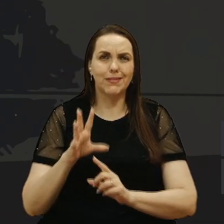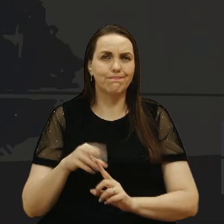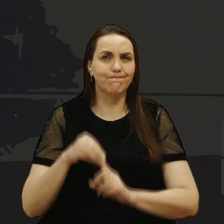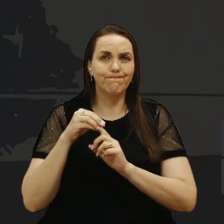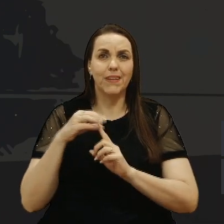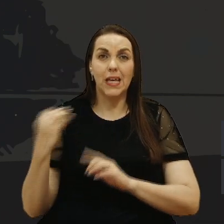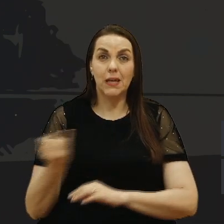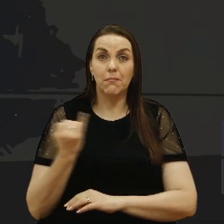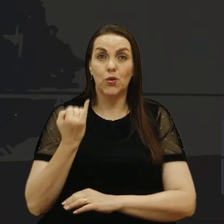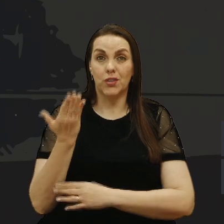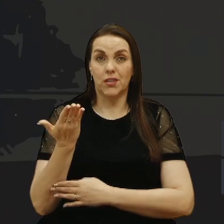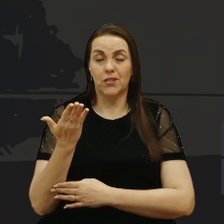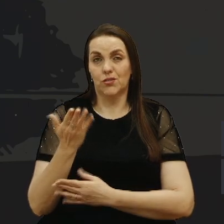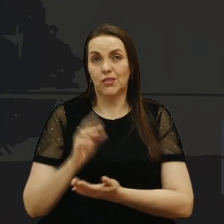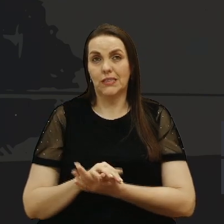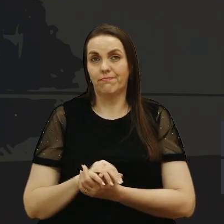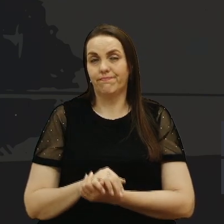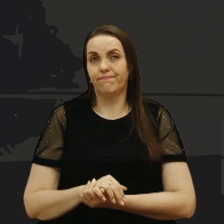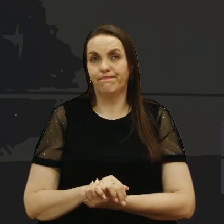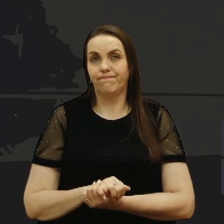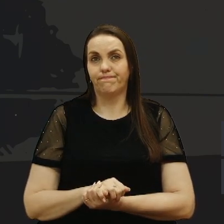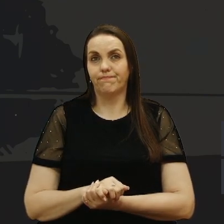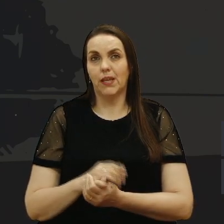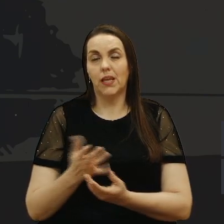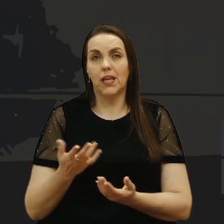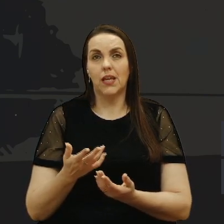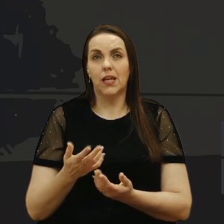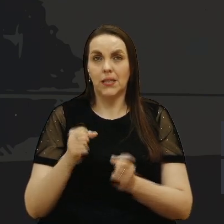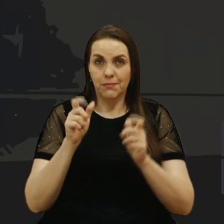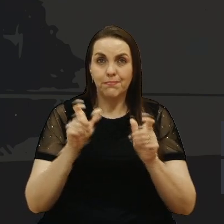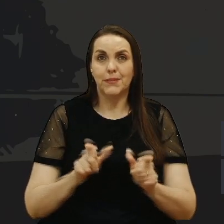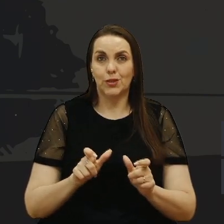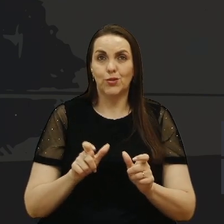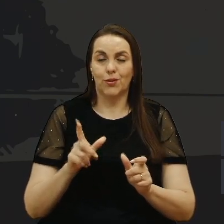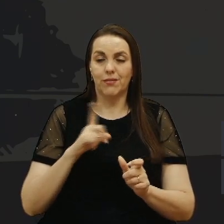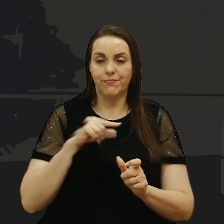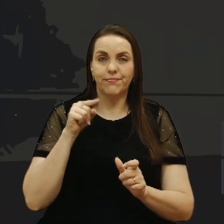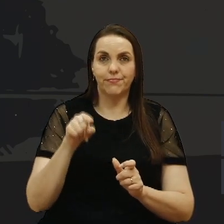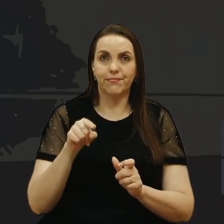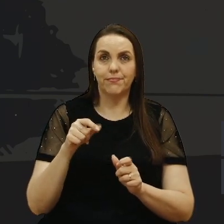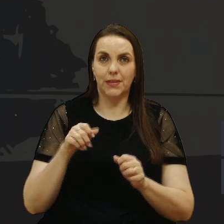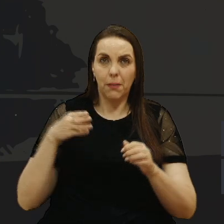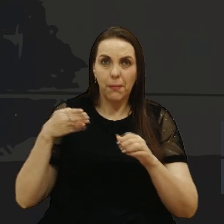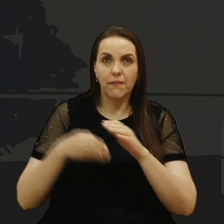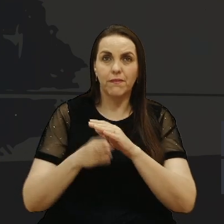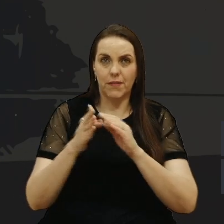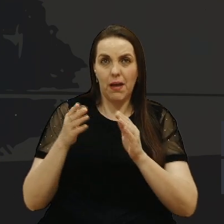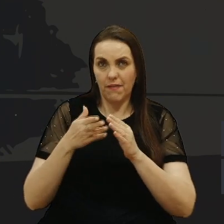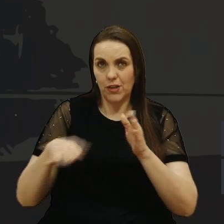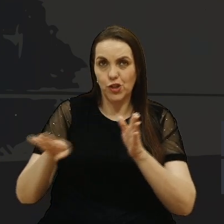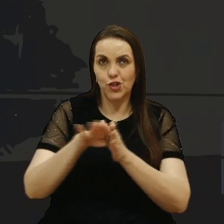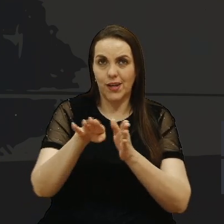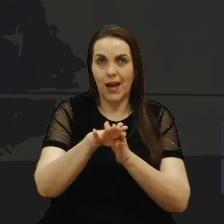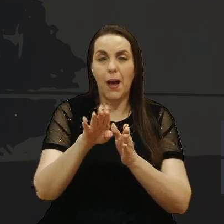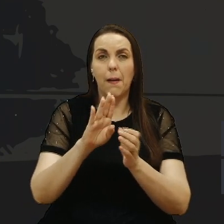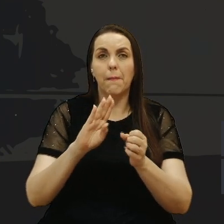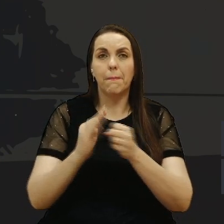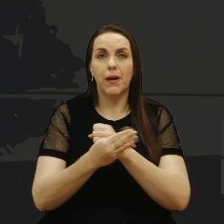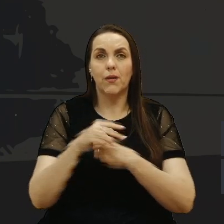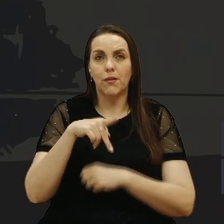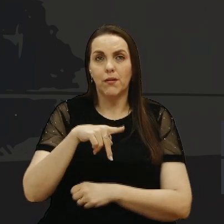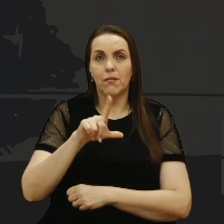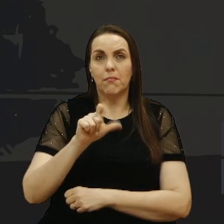primordiais, principais. Para quem se dirige ao Planalto, consegue perceber